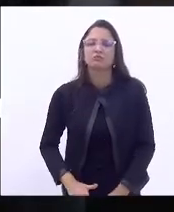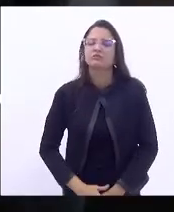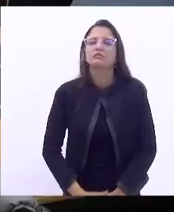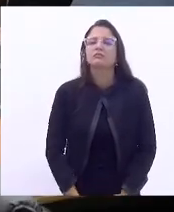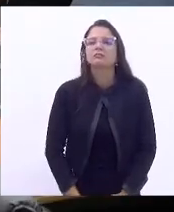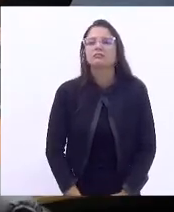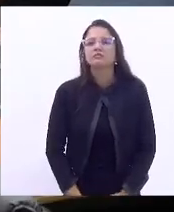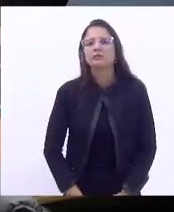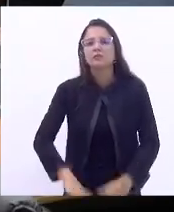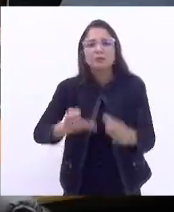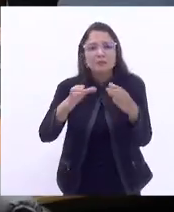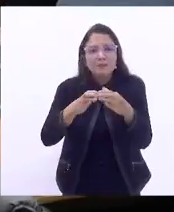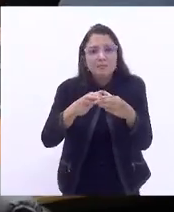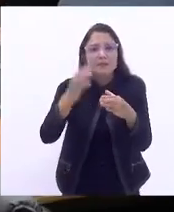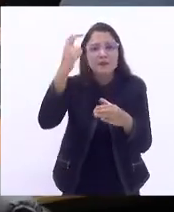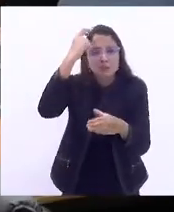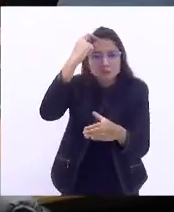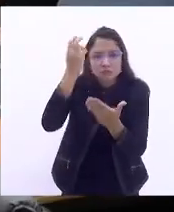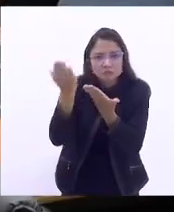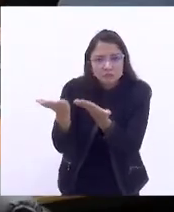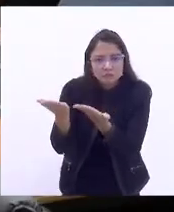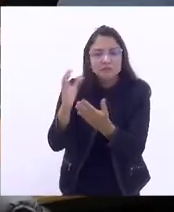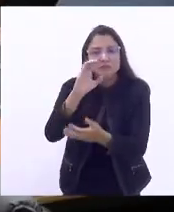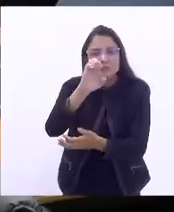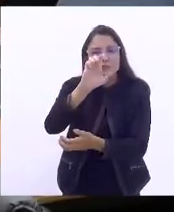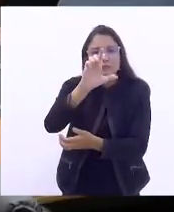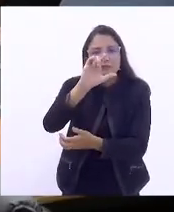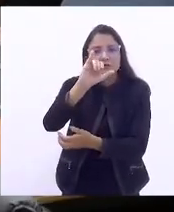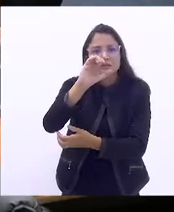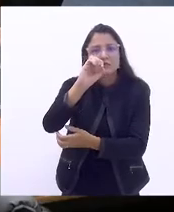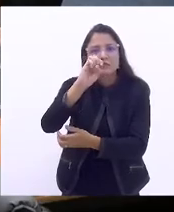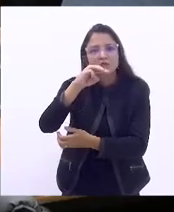Pela Comissão de Cultura, deputado Eliomar.